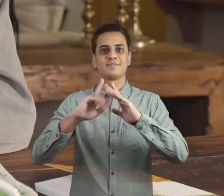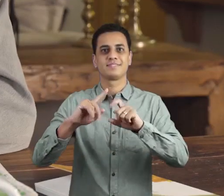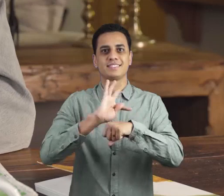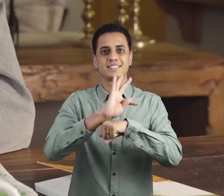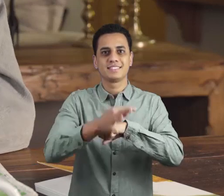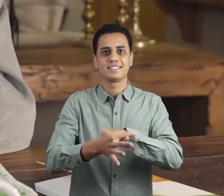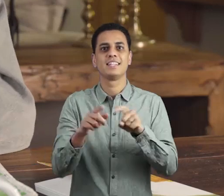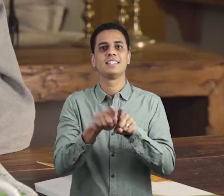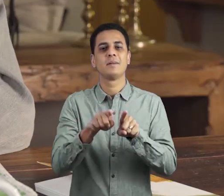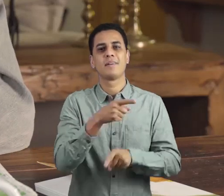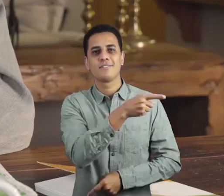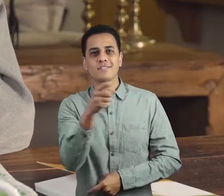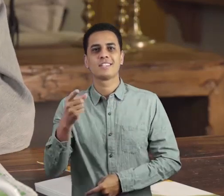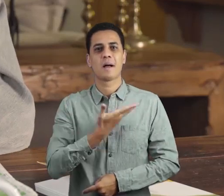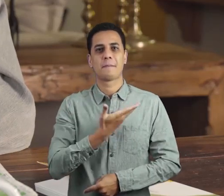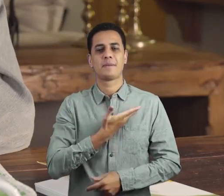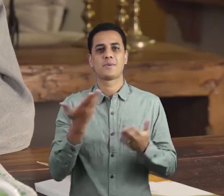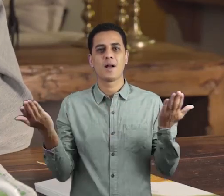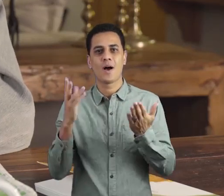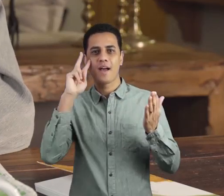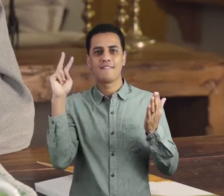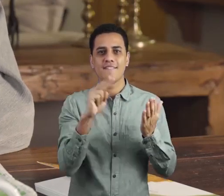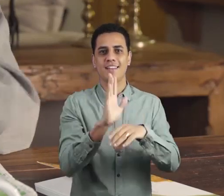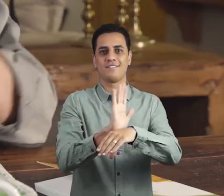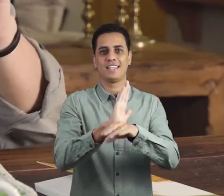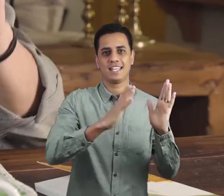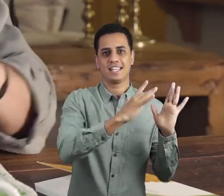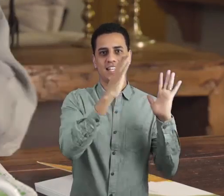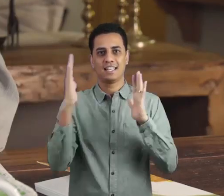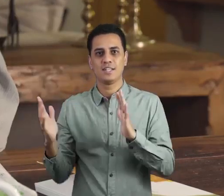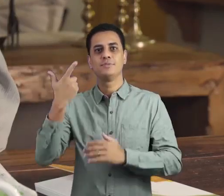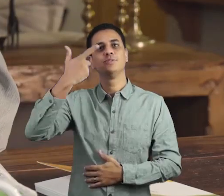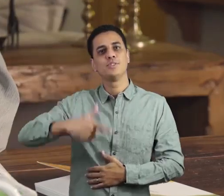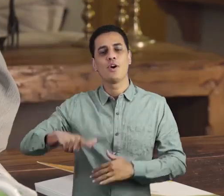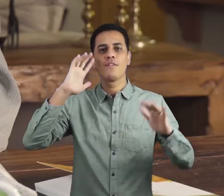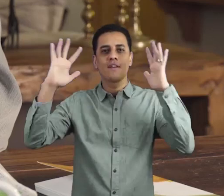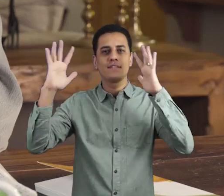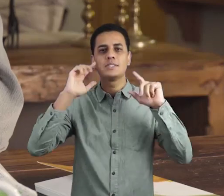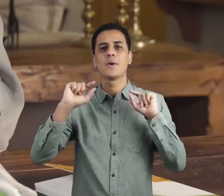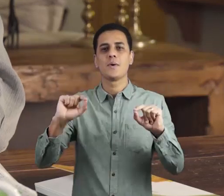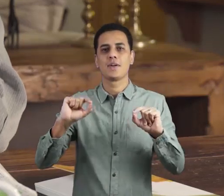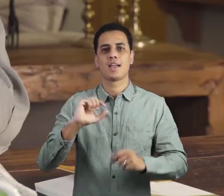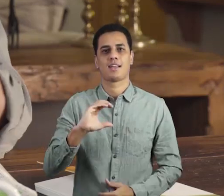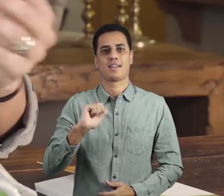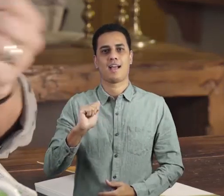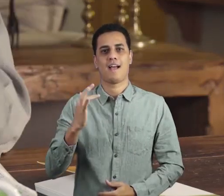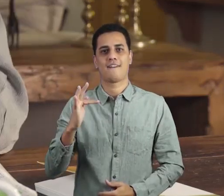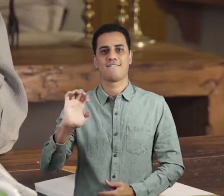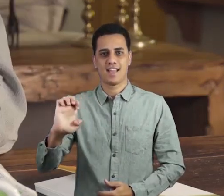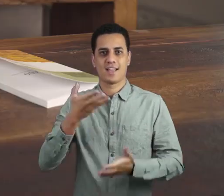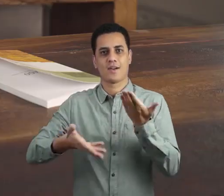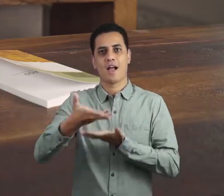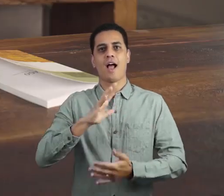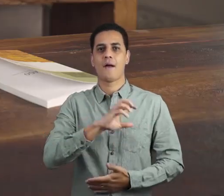Olá, querida Igreja Monte Serra, queridos amigos também que se conectam conosco em mais uma reflexão da nossa campanha